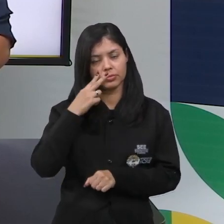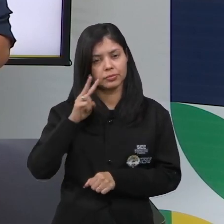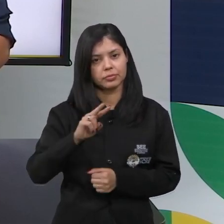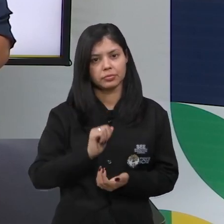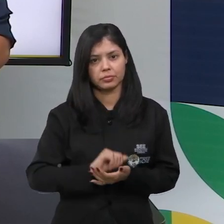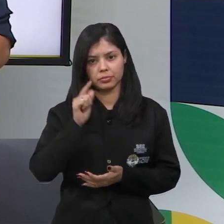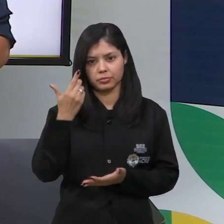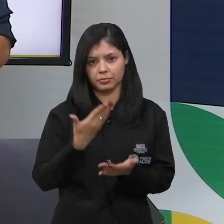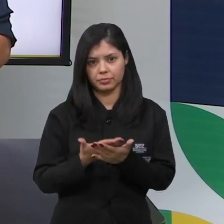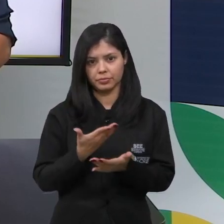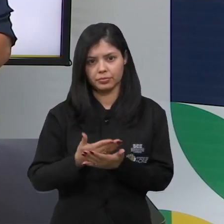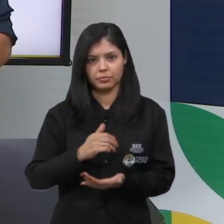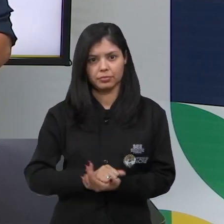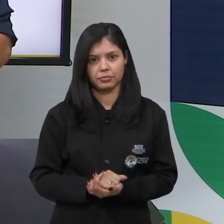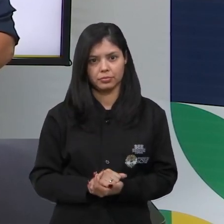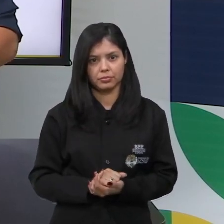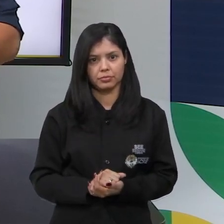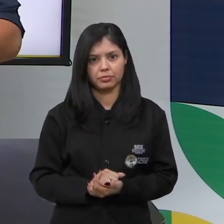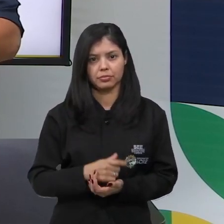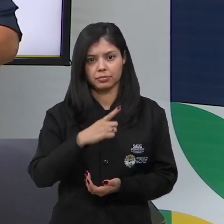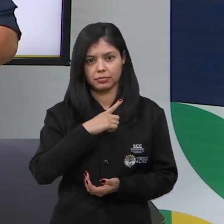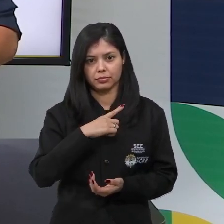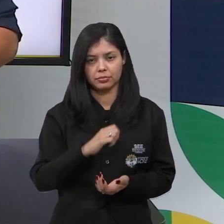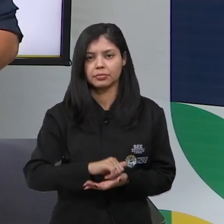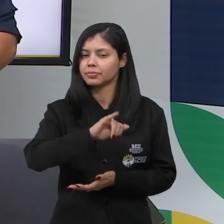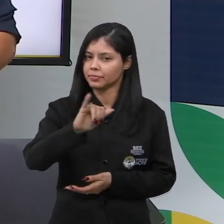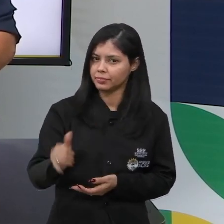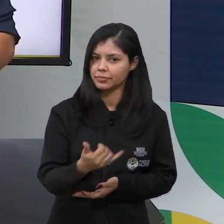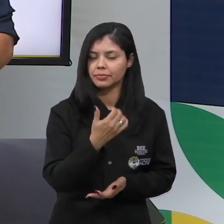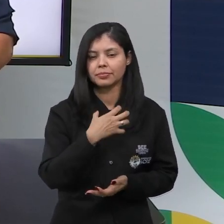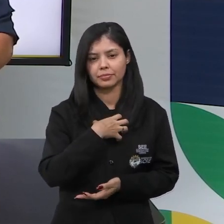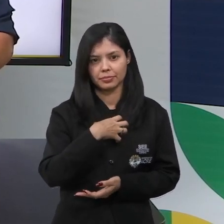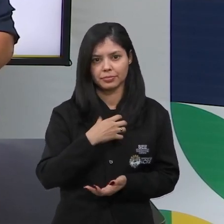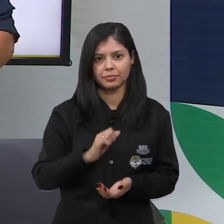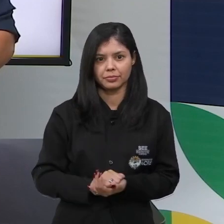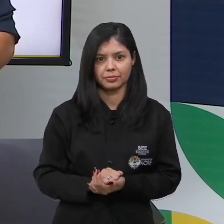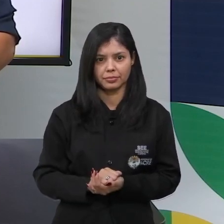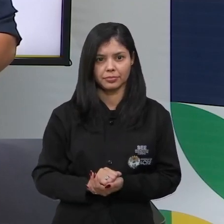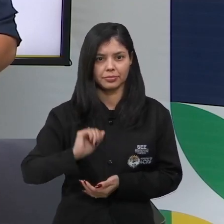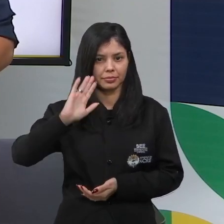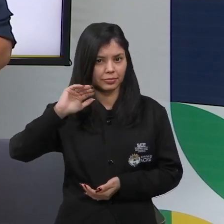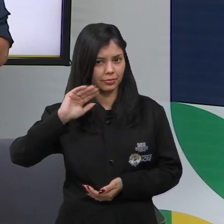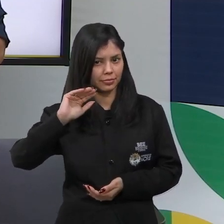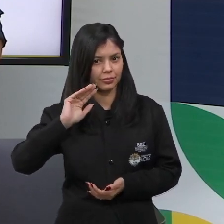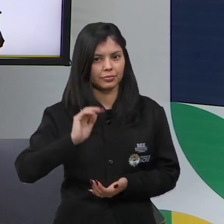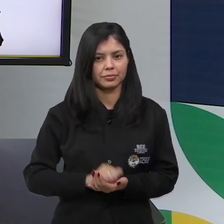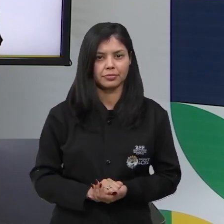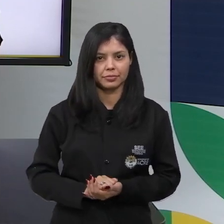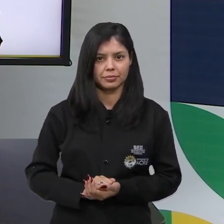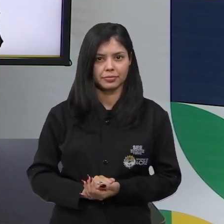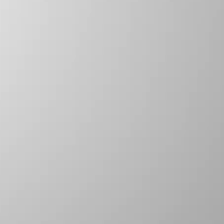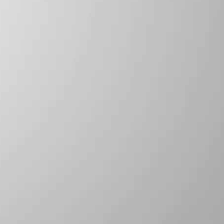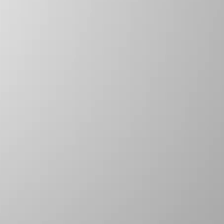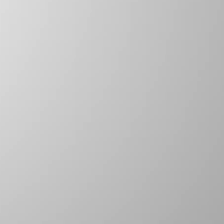mais tarde numa próxima aula. E que você tenha aproveitado esse momento. Até mais, pessoal!